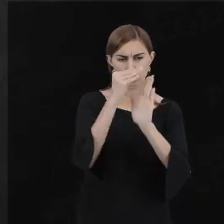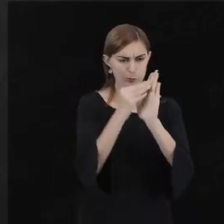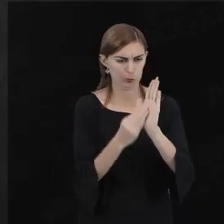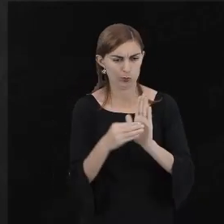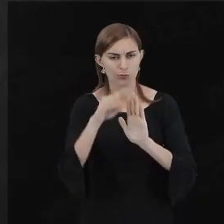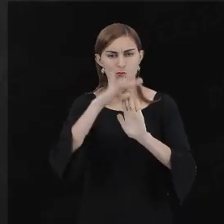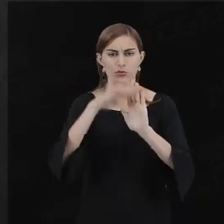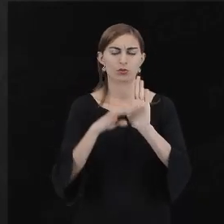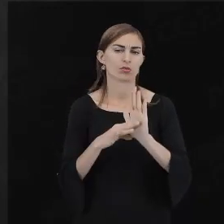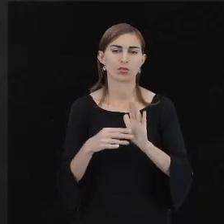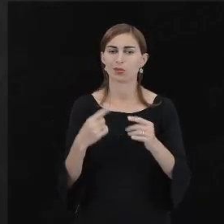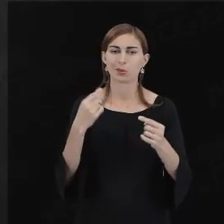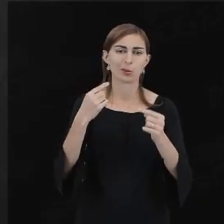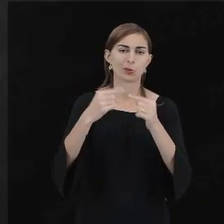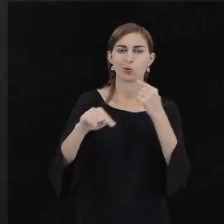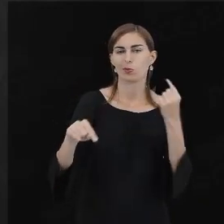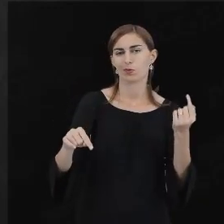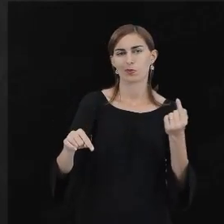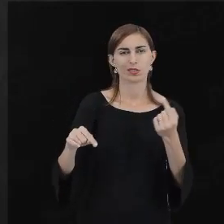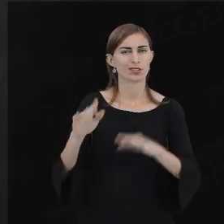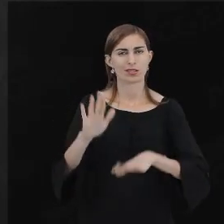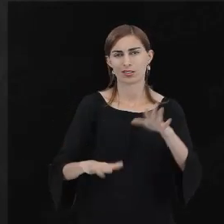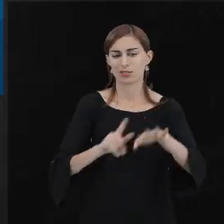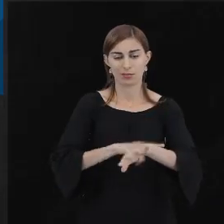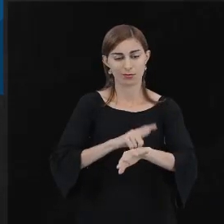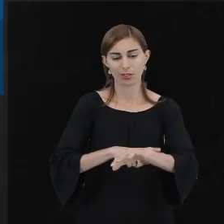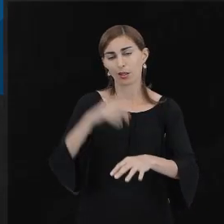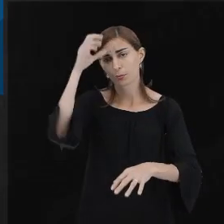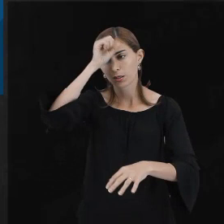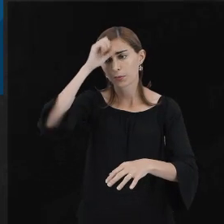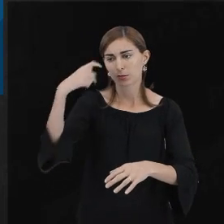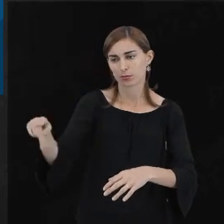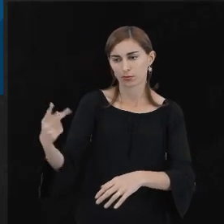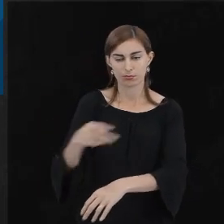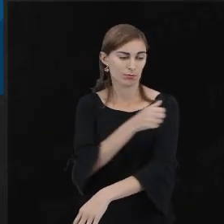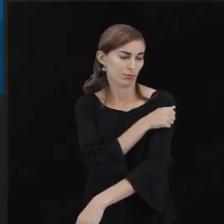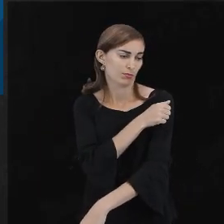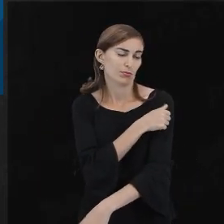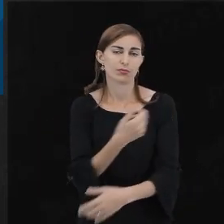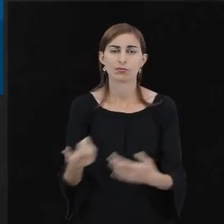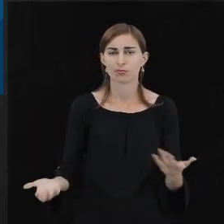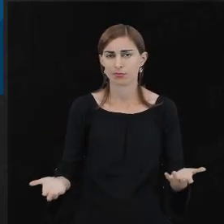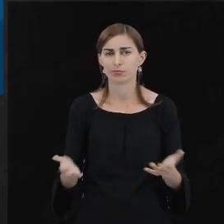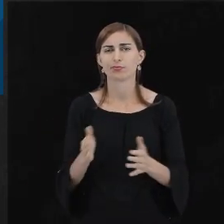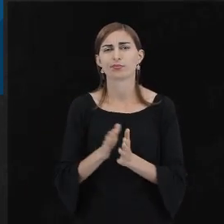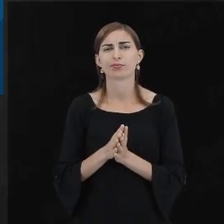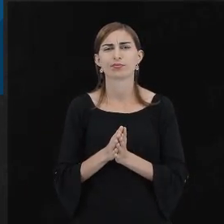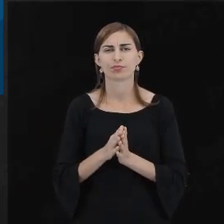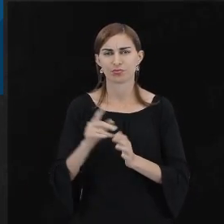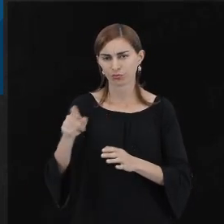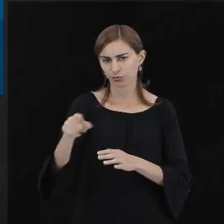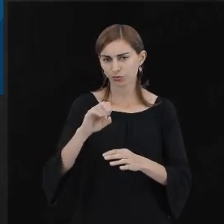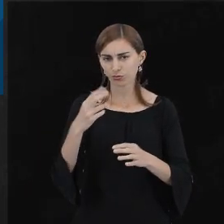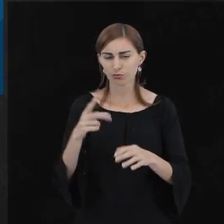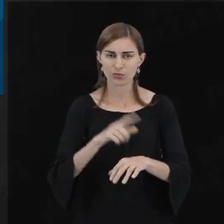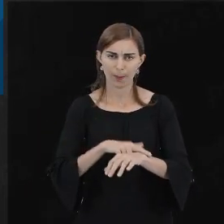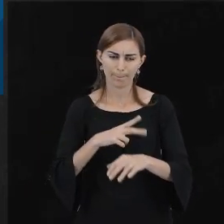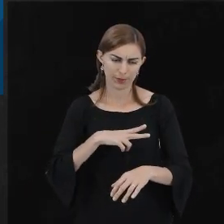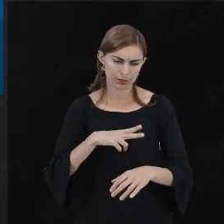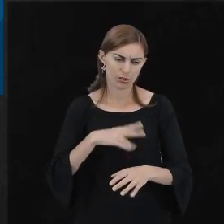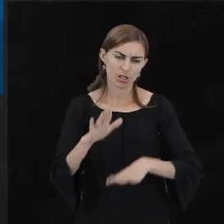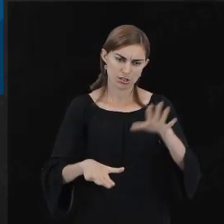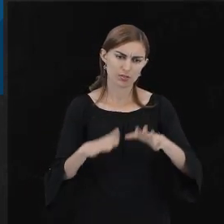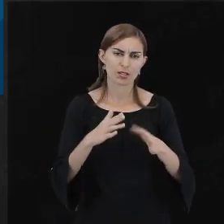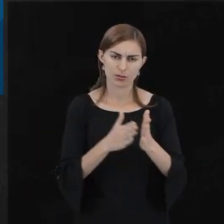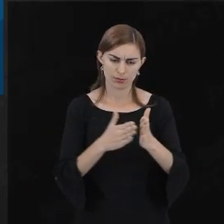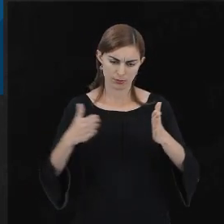posso precisar levantar transposições didáticas com atividades mais abertas para poder garantir as aprendizagens.